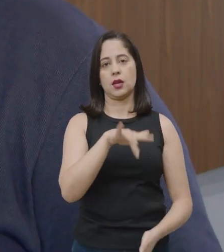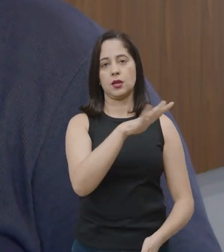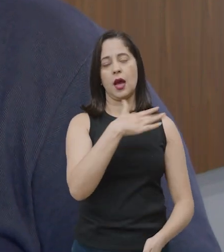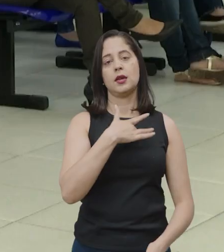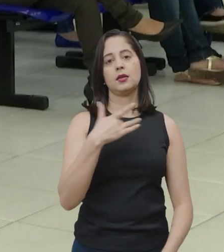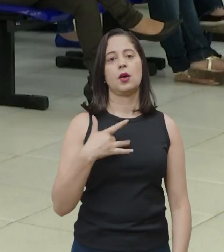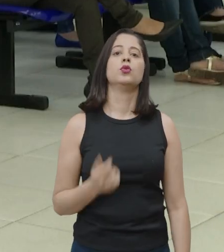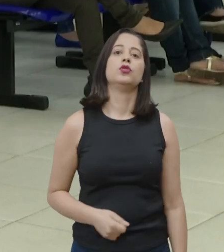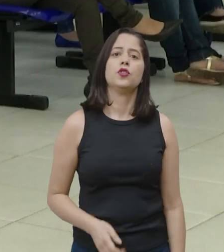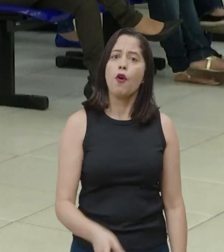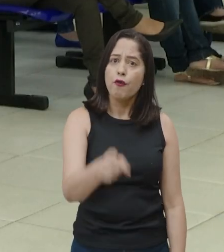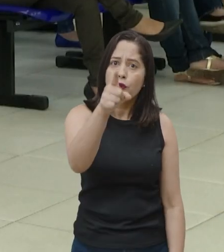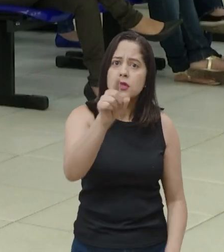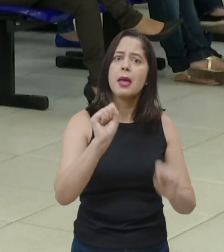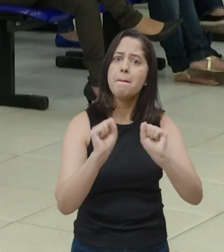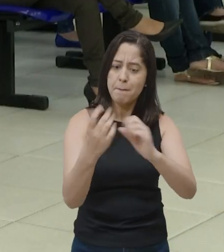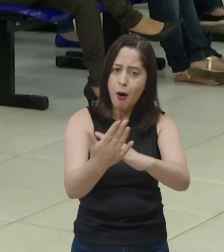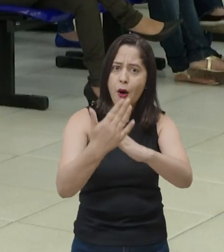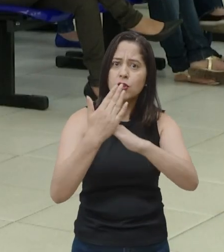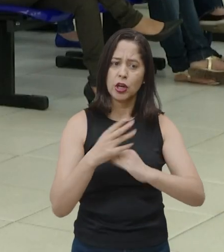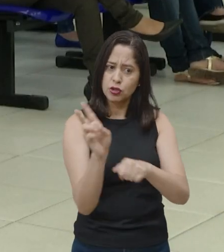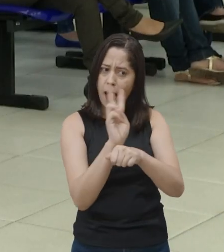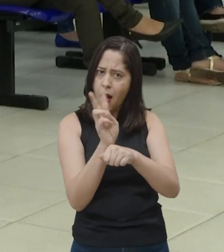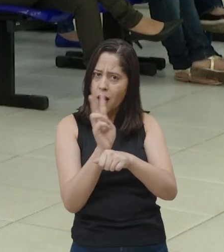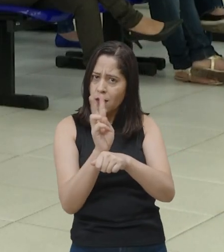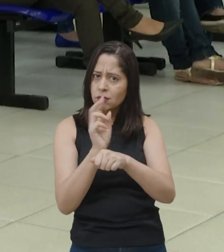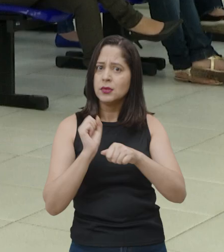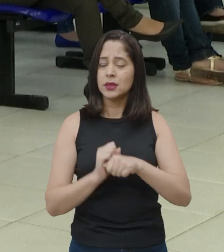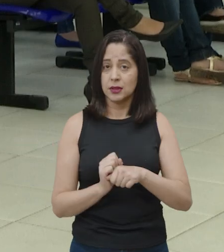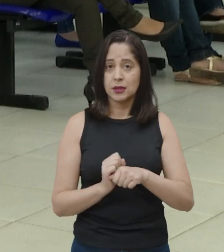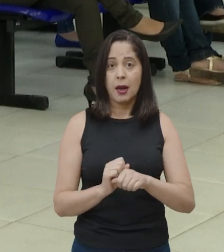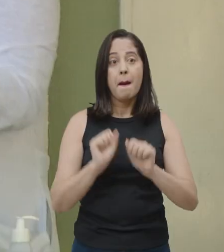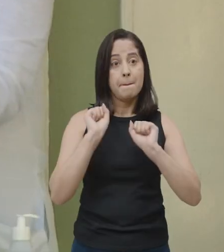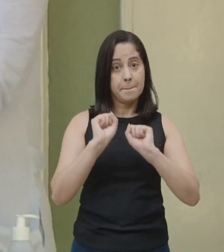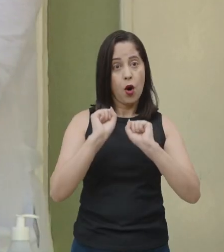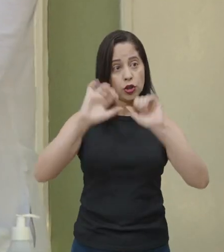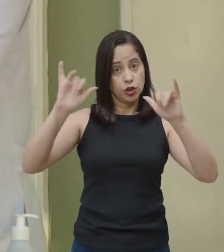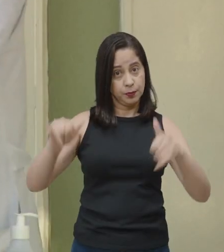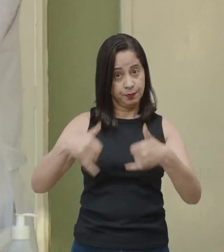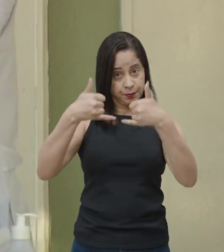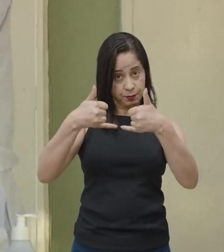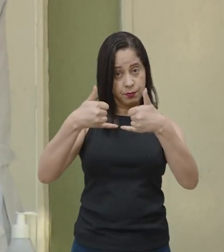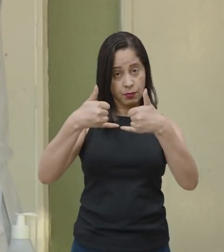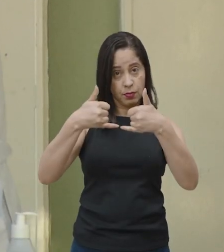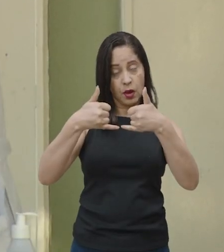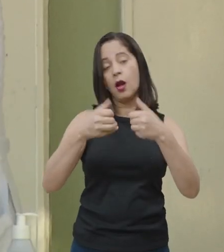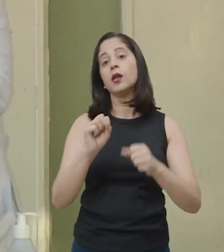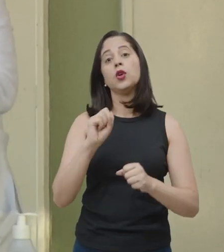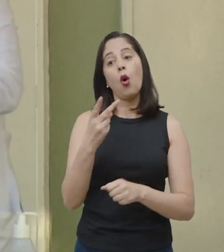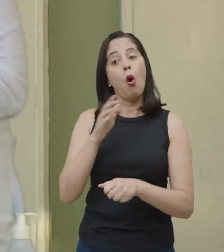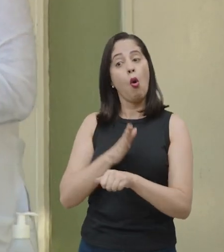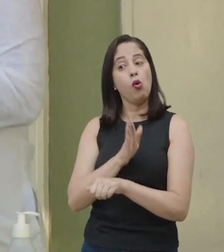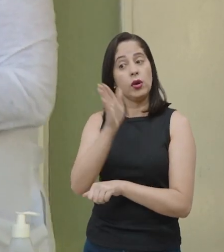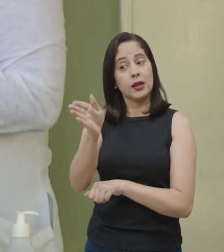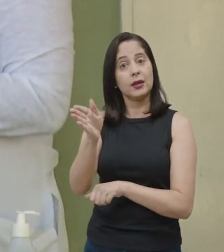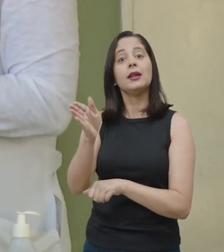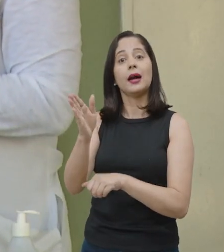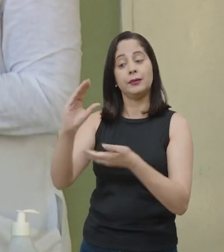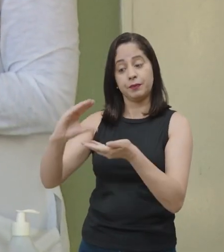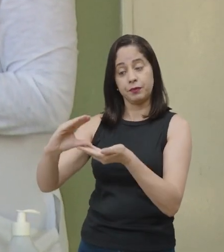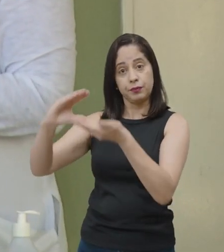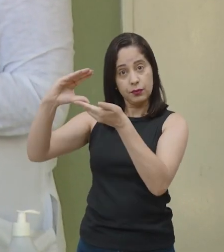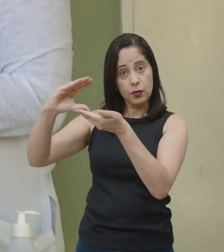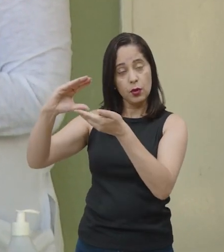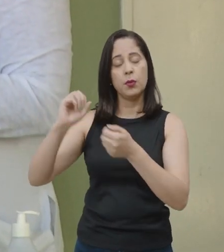Secretaria de Saúde. E o munícipe também pode ajudar nesse processo de fiscalização, entrando em contato tanto com a Comissão de Saúde